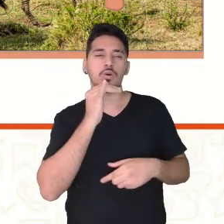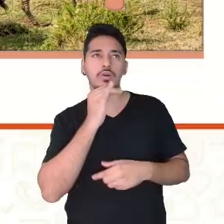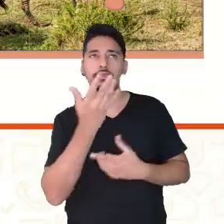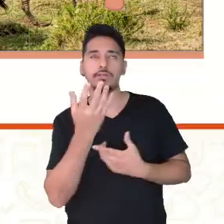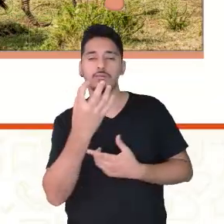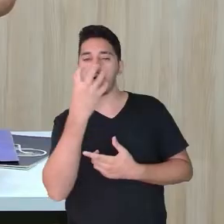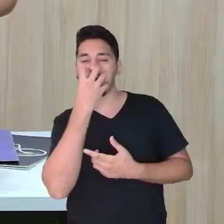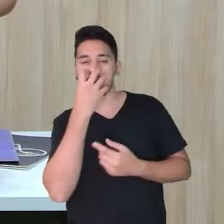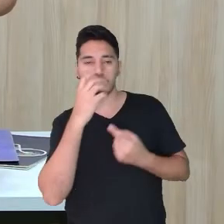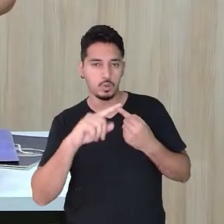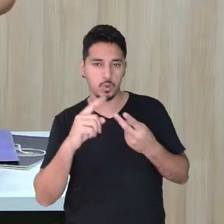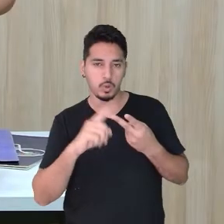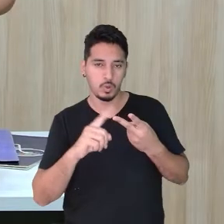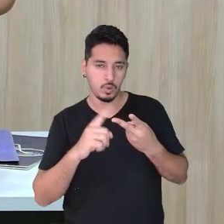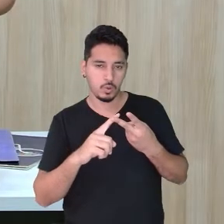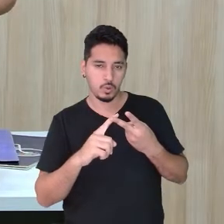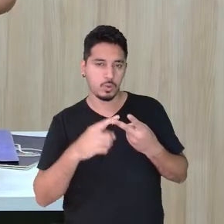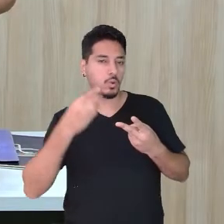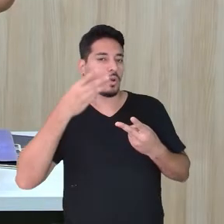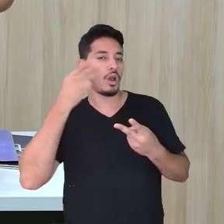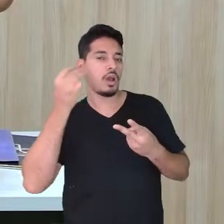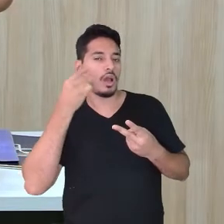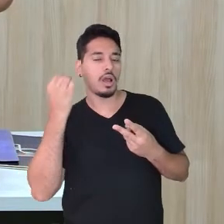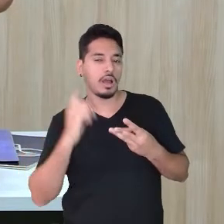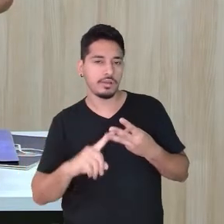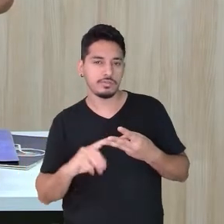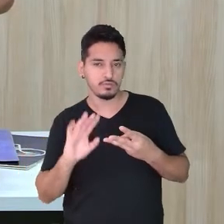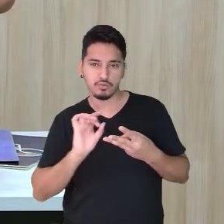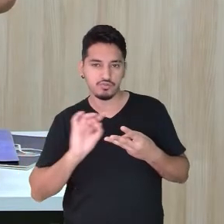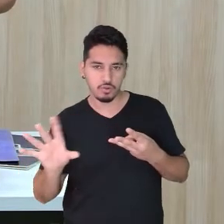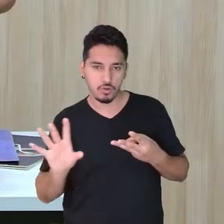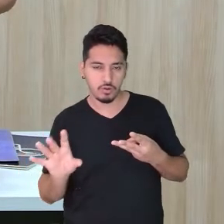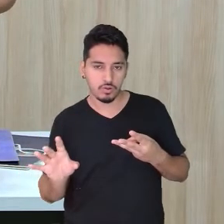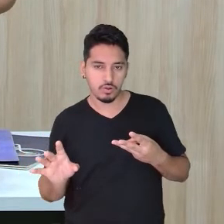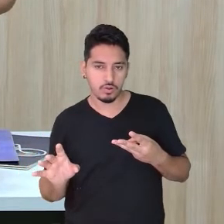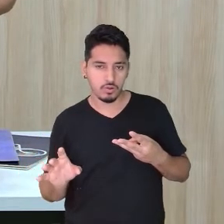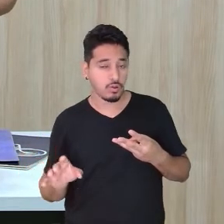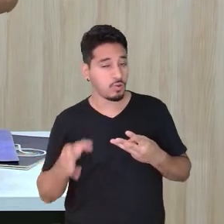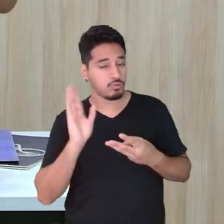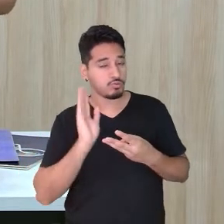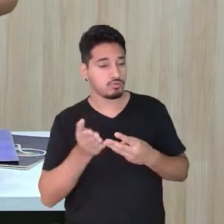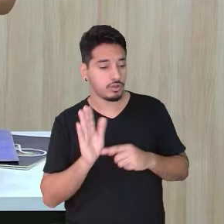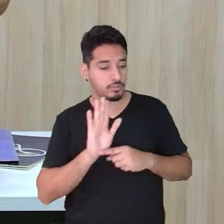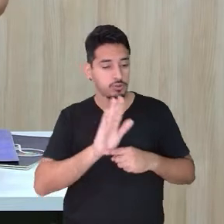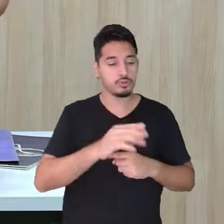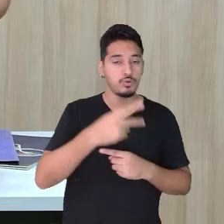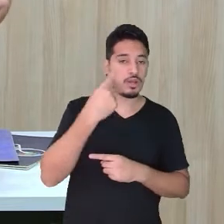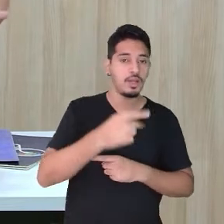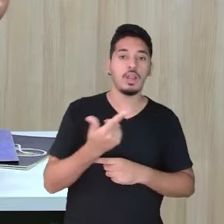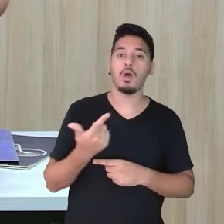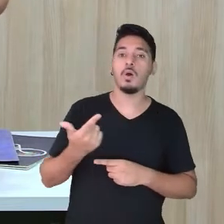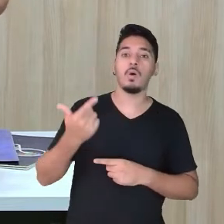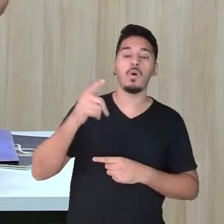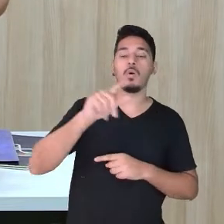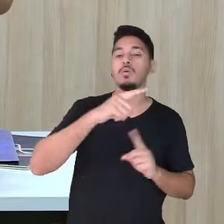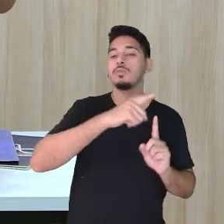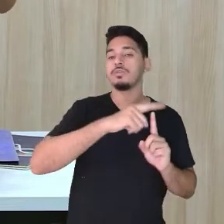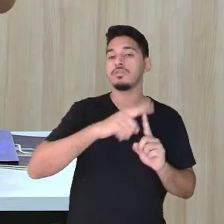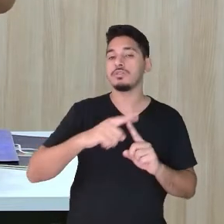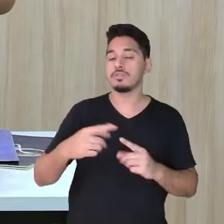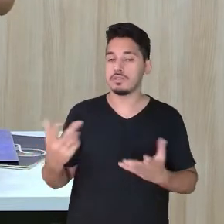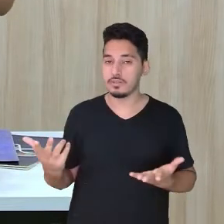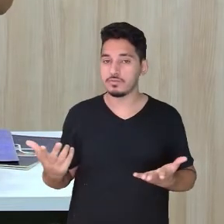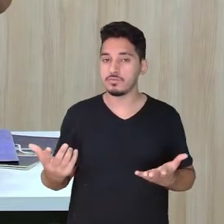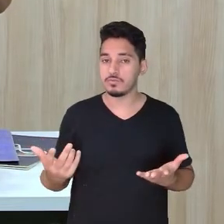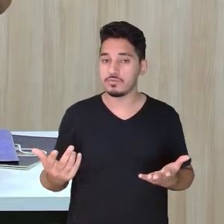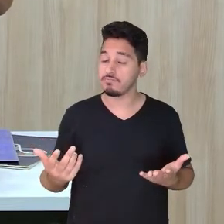foi apresentada repentinamente a esses animais selvagens? Então, é importante trazer para ela, para que